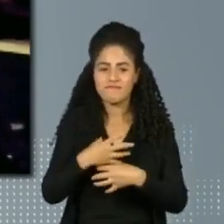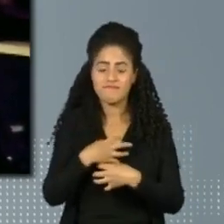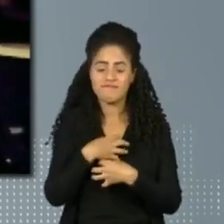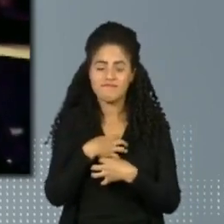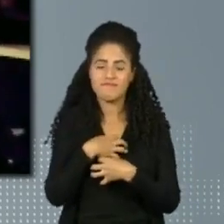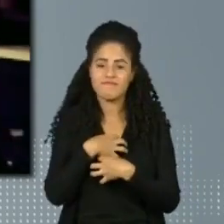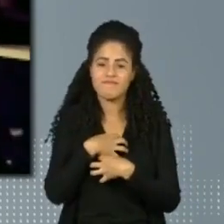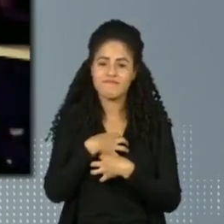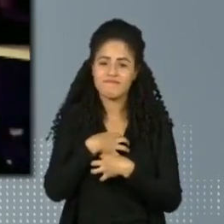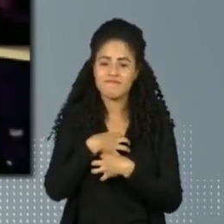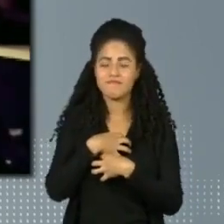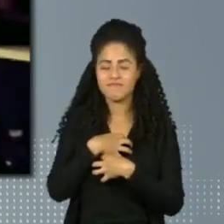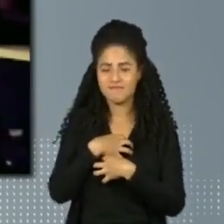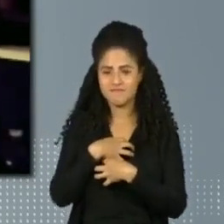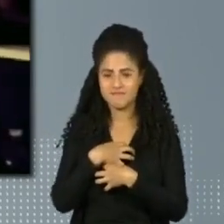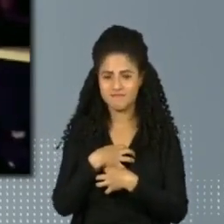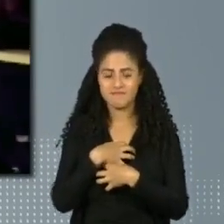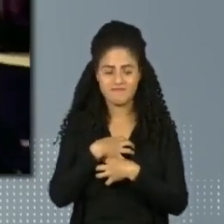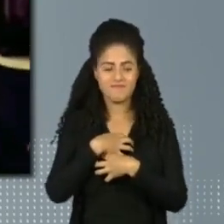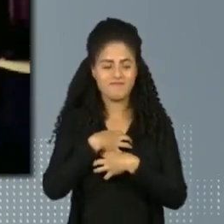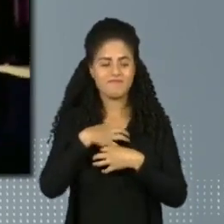fez